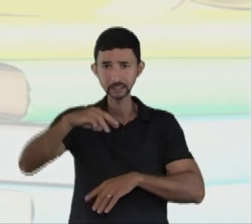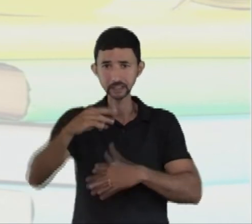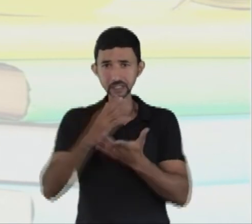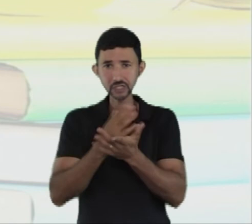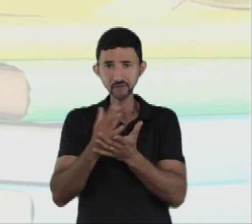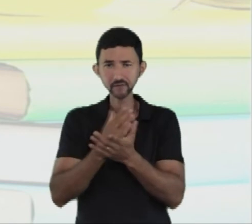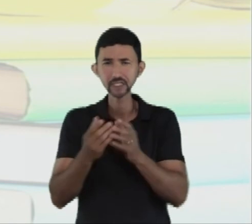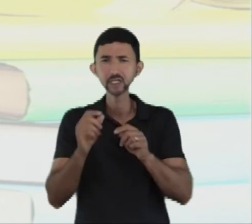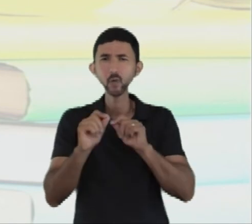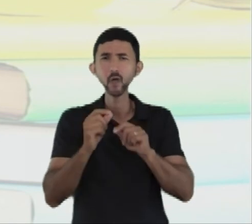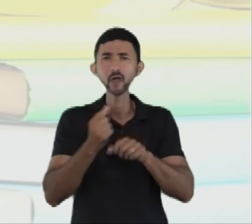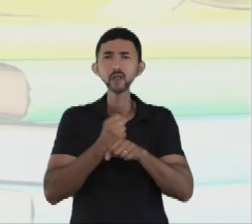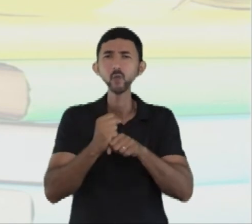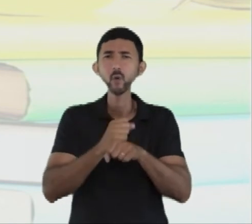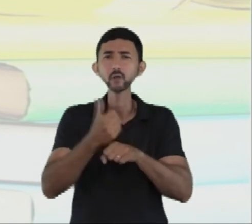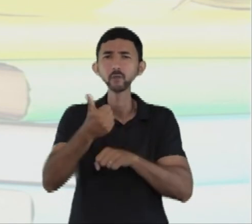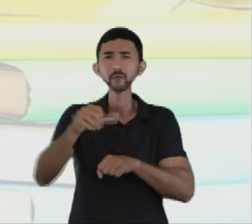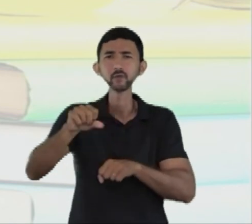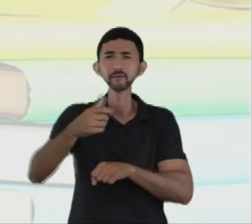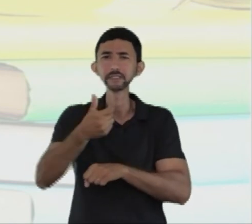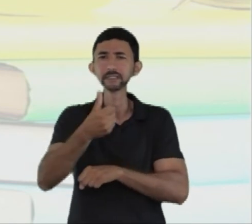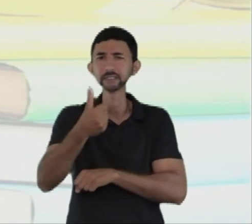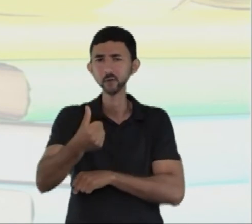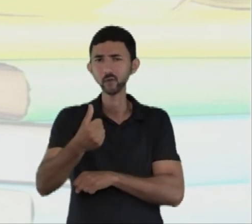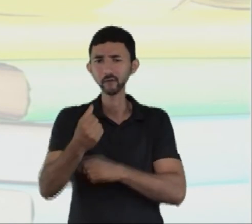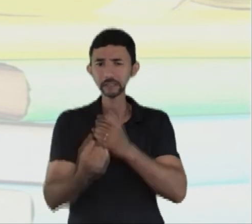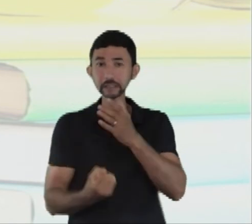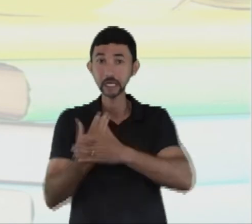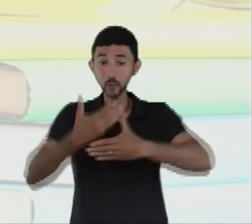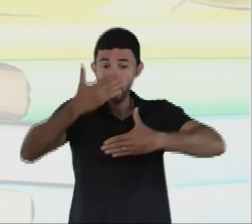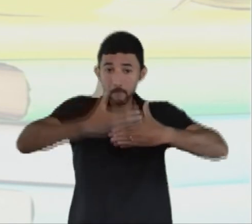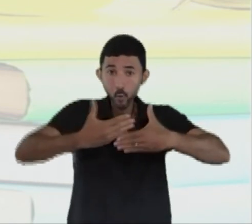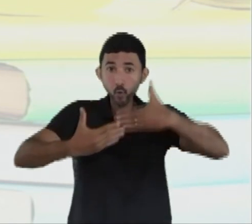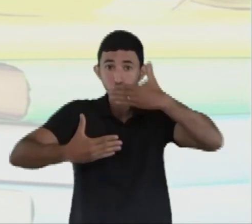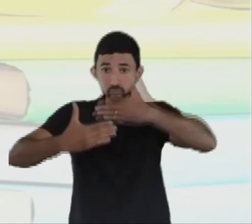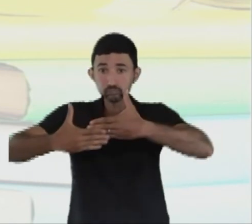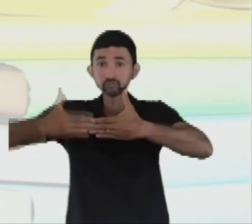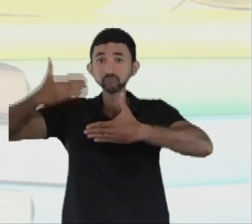dividida que em 1961 foi criado o Muro de Berlim.